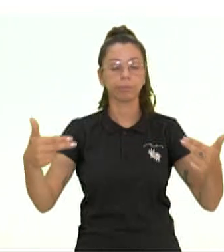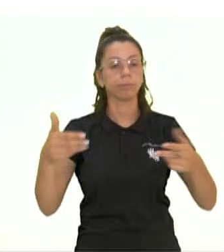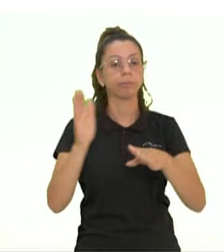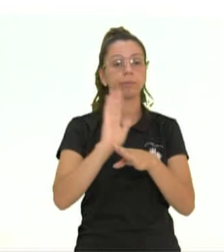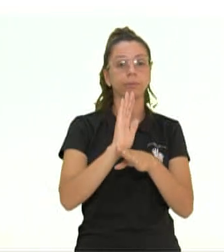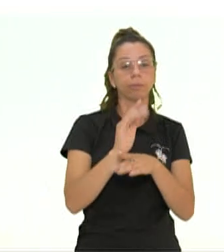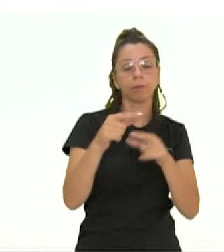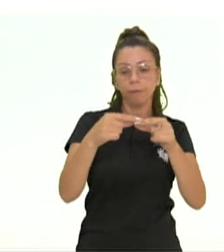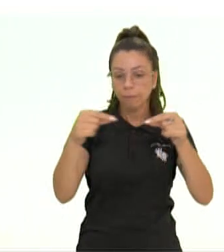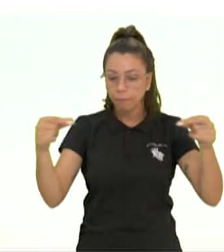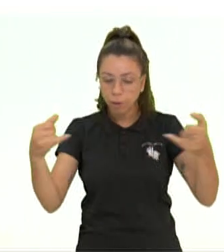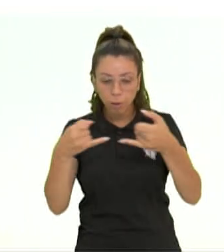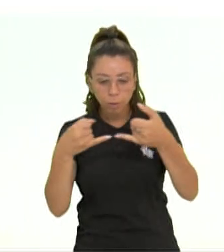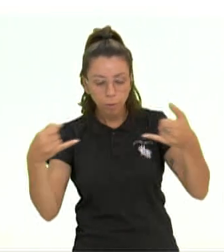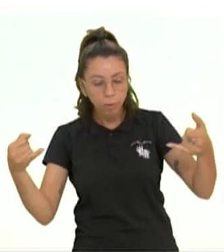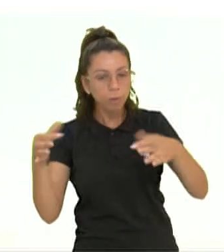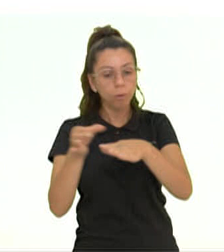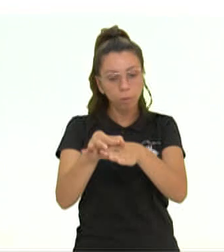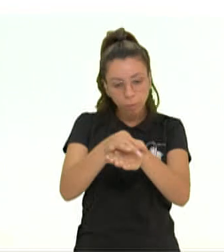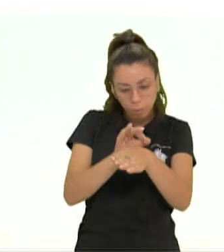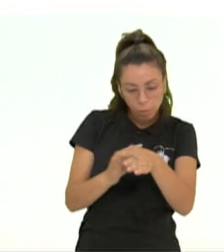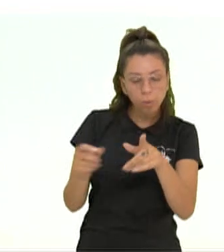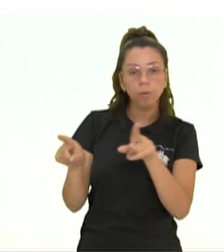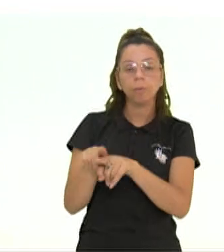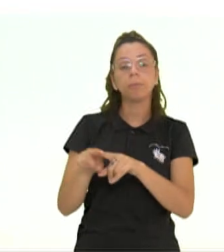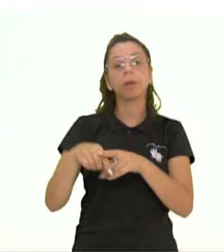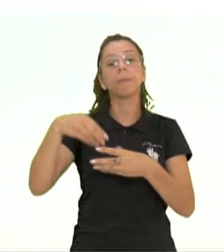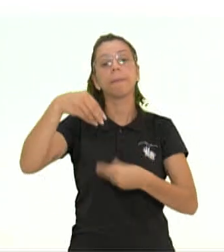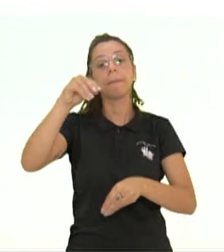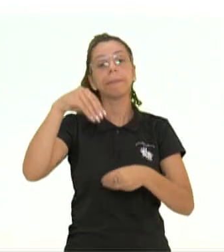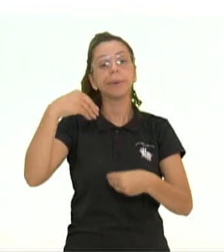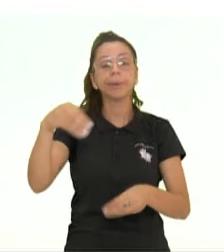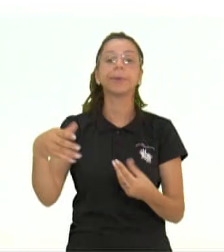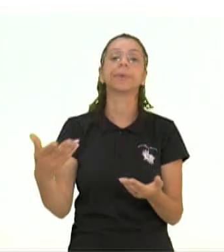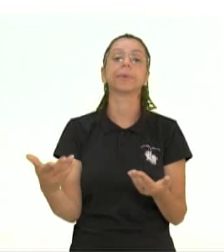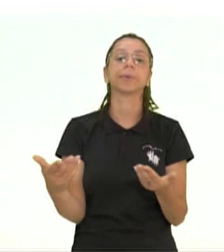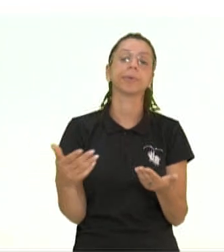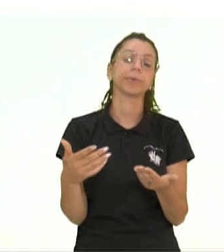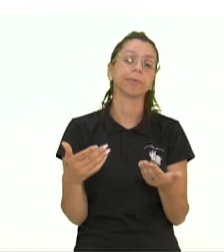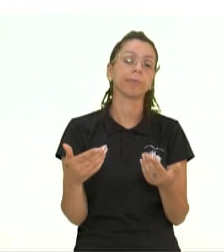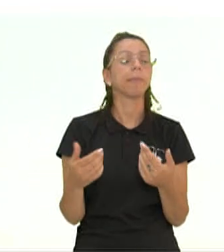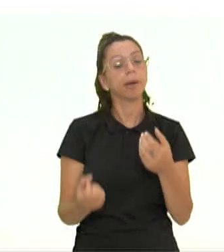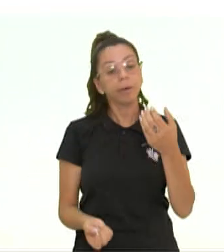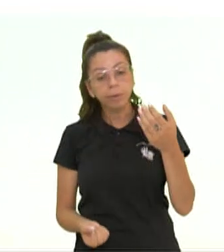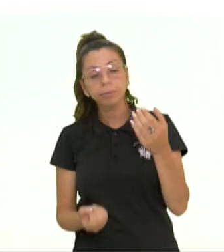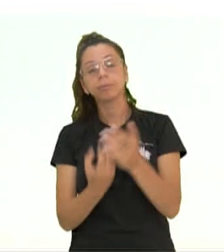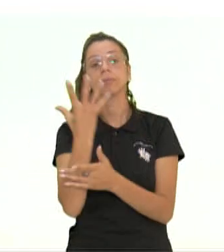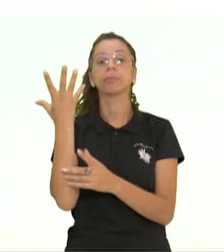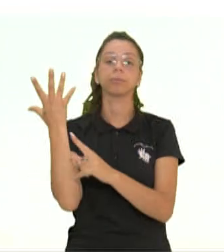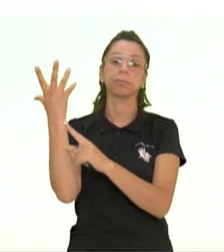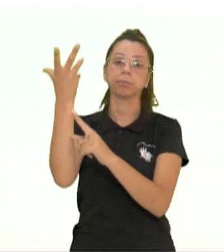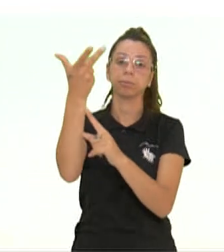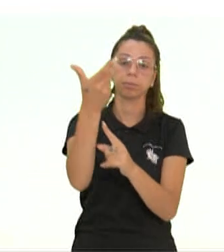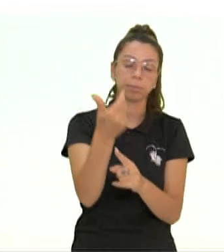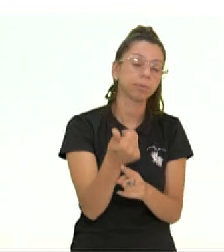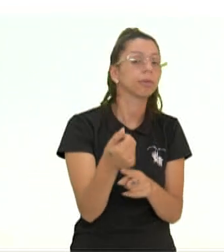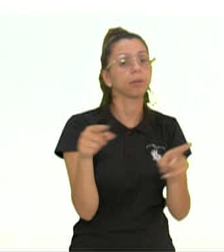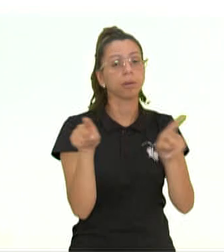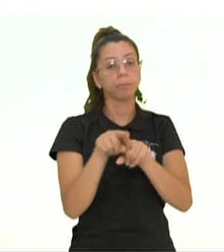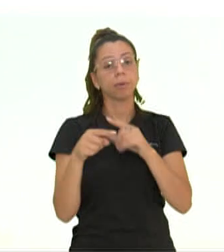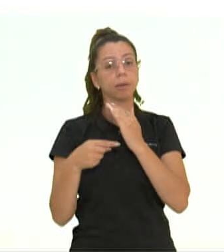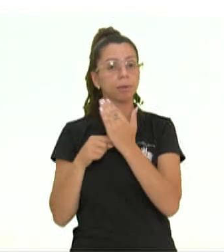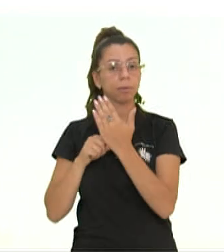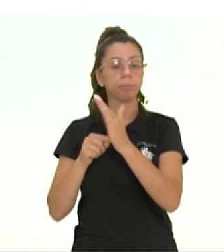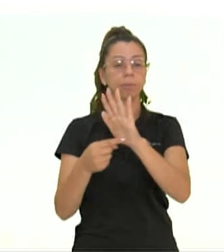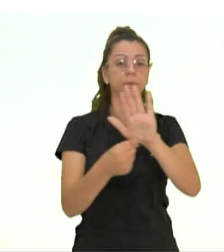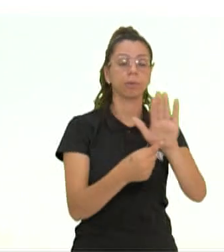Fio, pedrarias, conchas, tecidos, para criar a sua arte e mostrando a força também